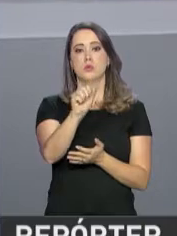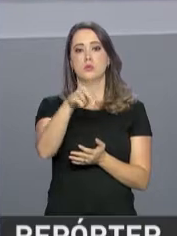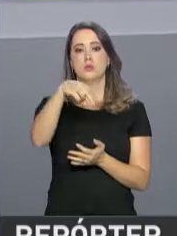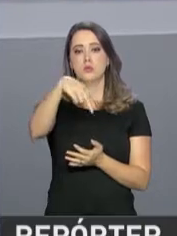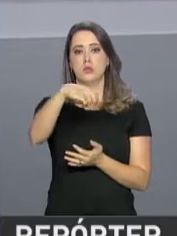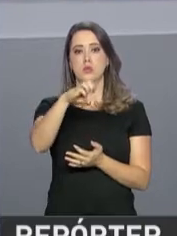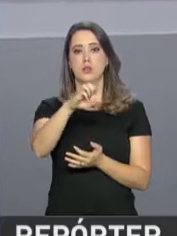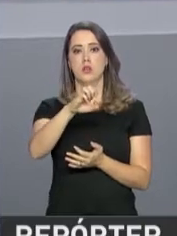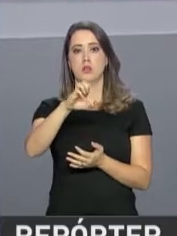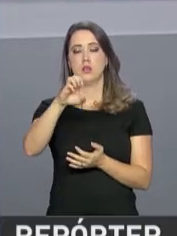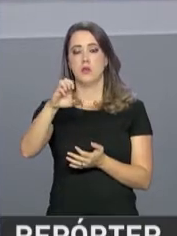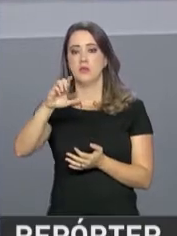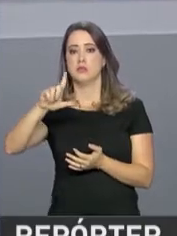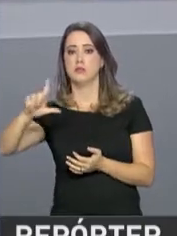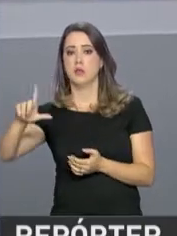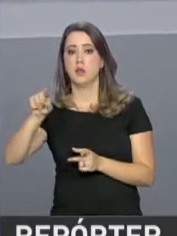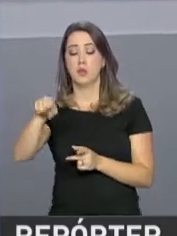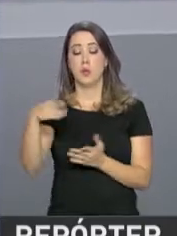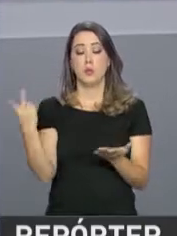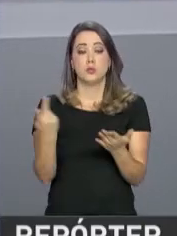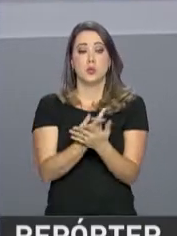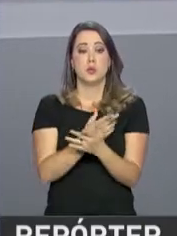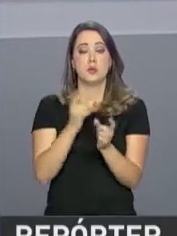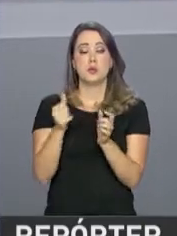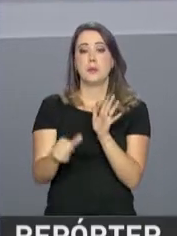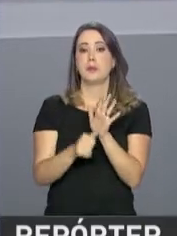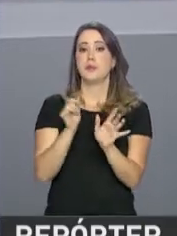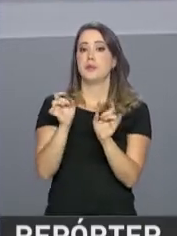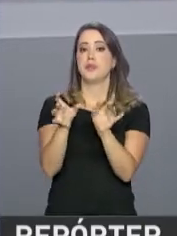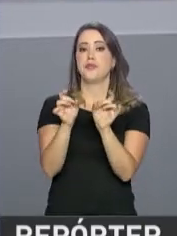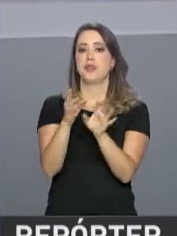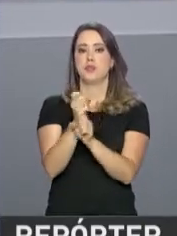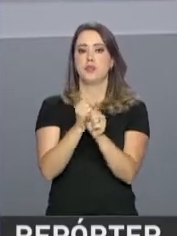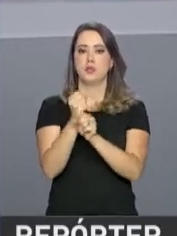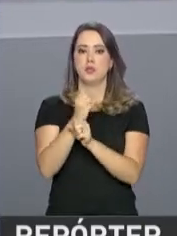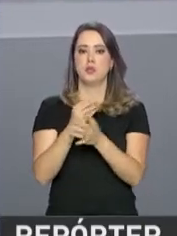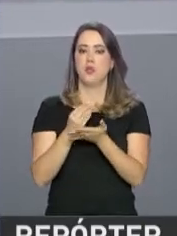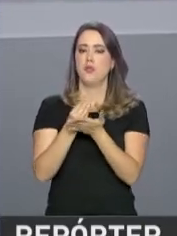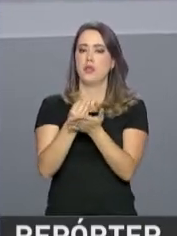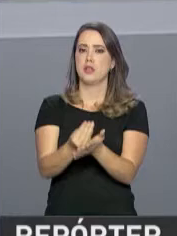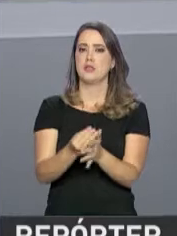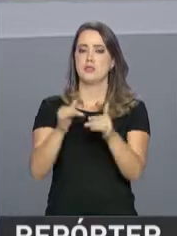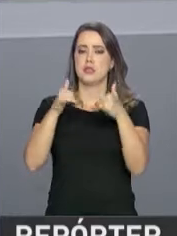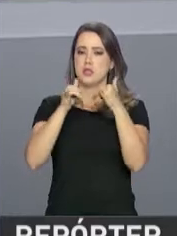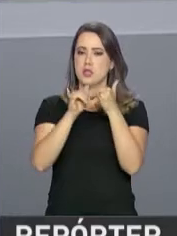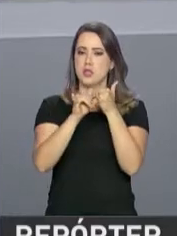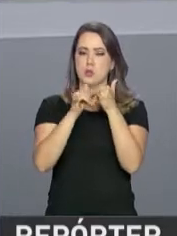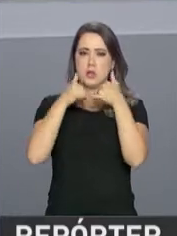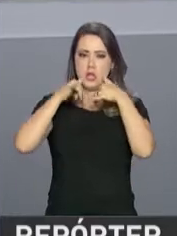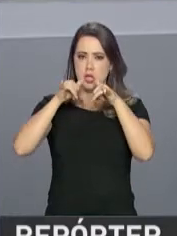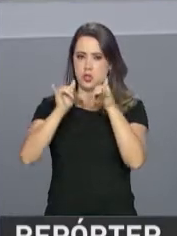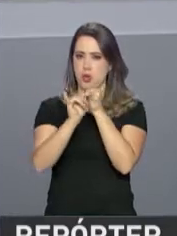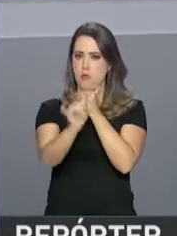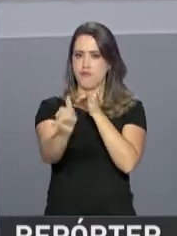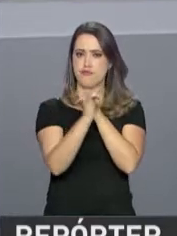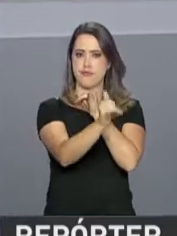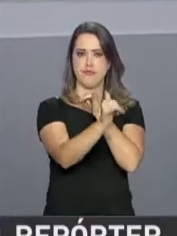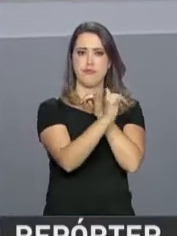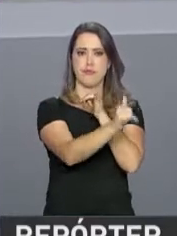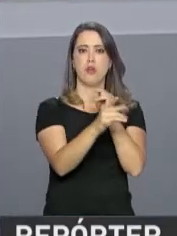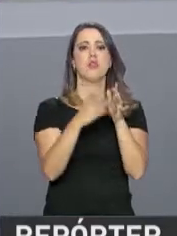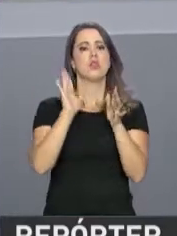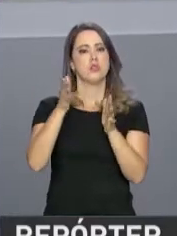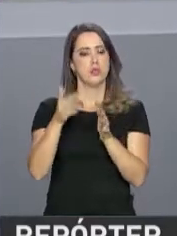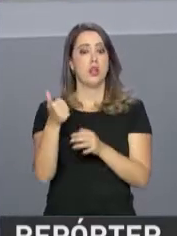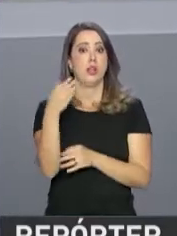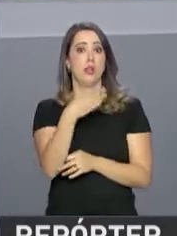hoje o primeiro leilão de transmissão do ano. São oferecidas linhas de transmissão e subestações. Os empreendimentos podem gerar quase